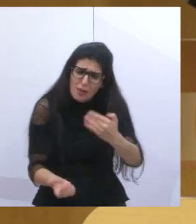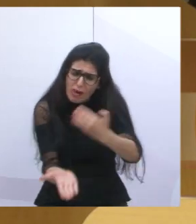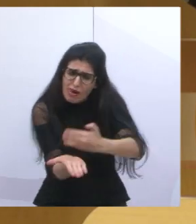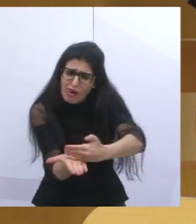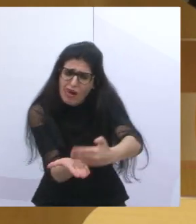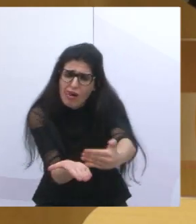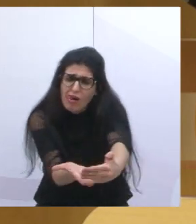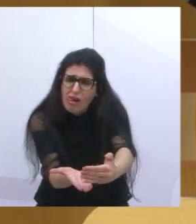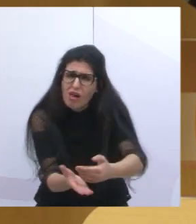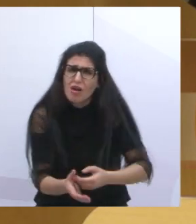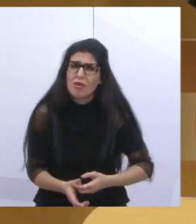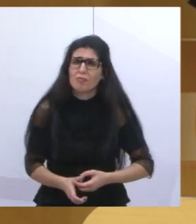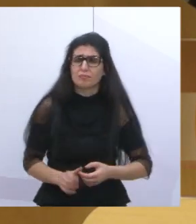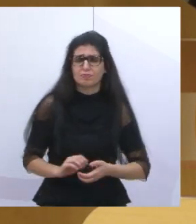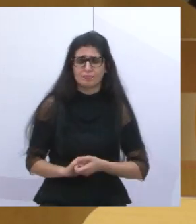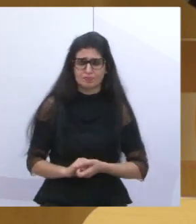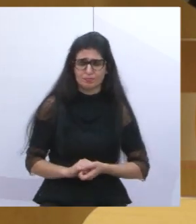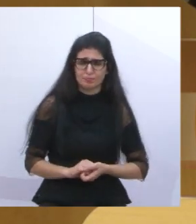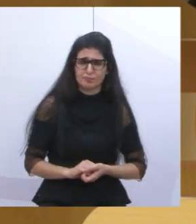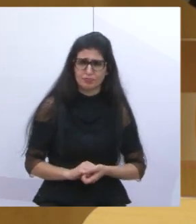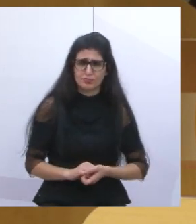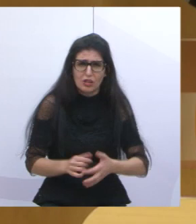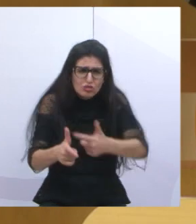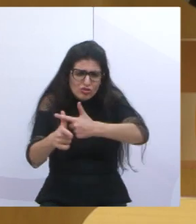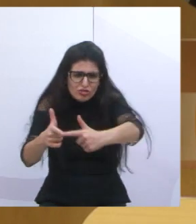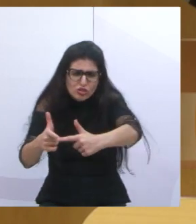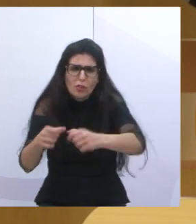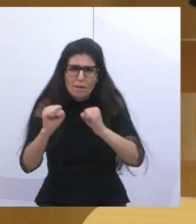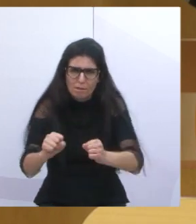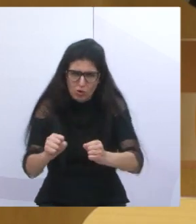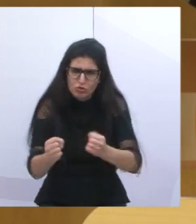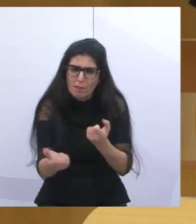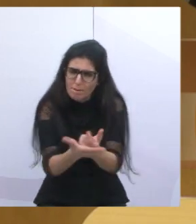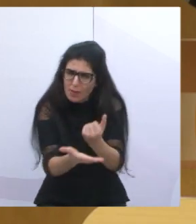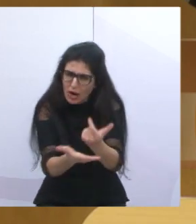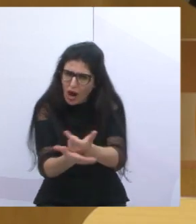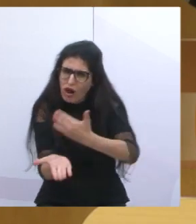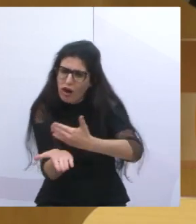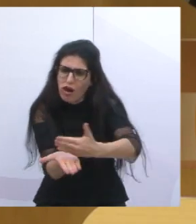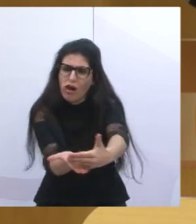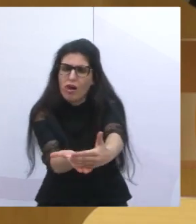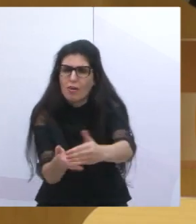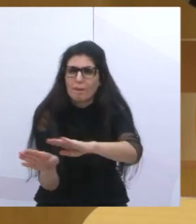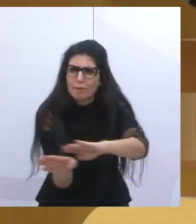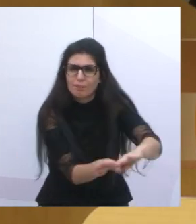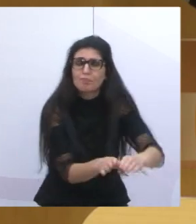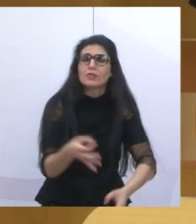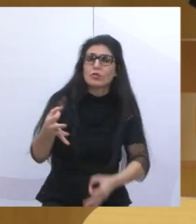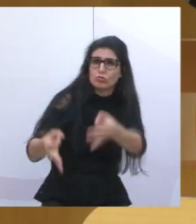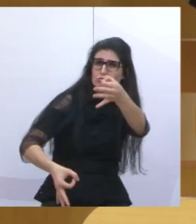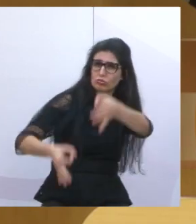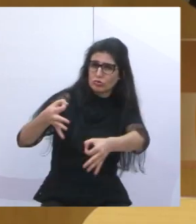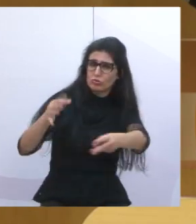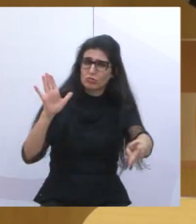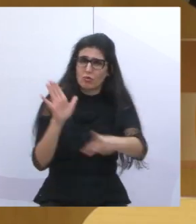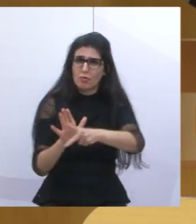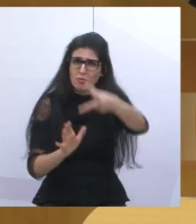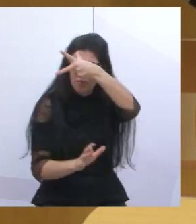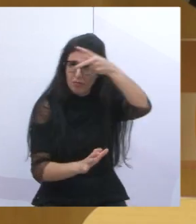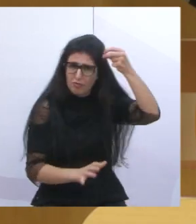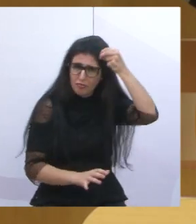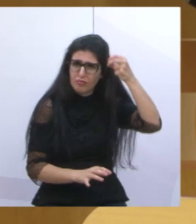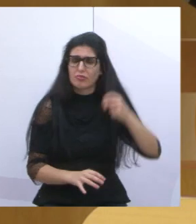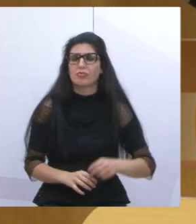terceira ideia do projeto é autorizar a Procuradoria-Geral do município, que é setor jurídico da Prefeitura, a